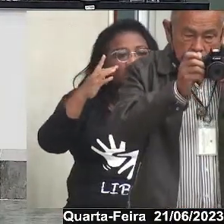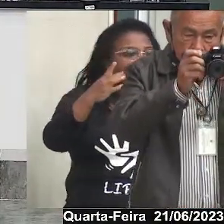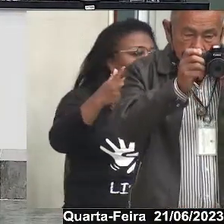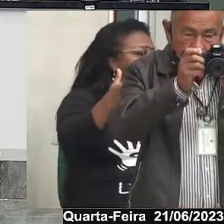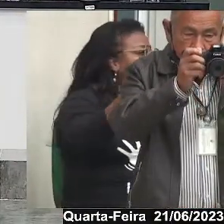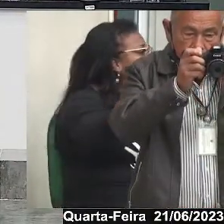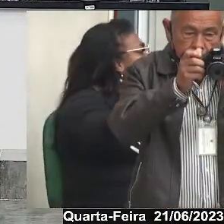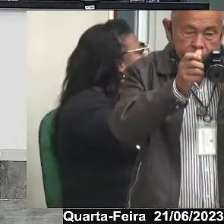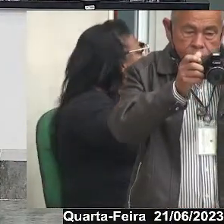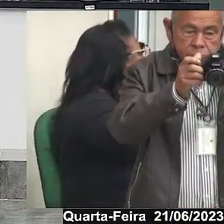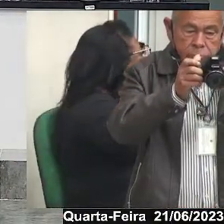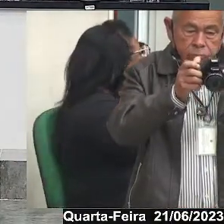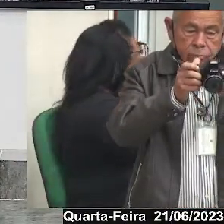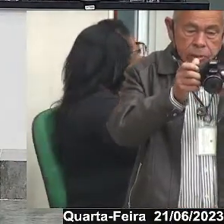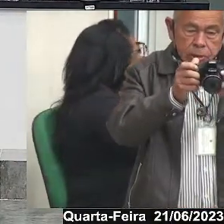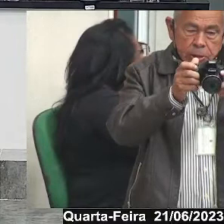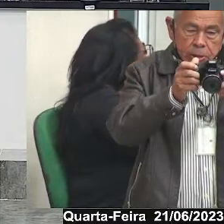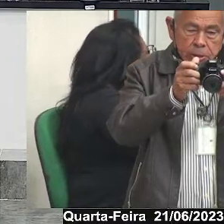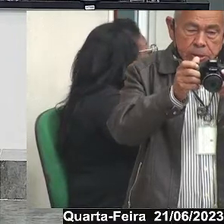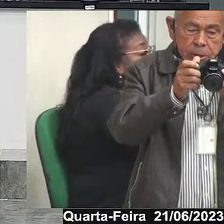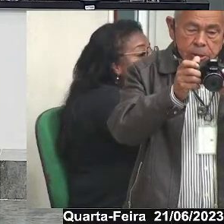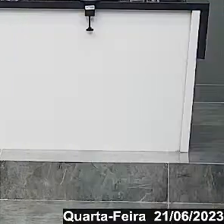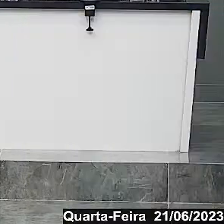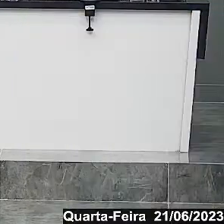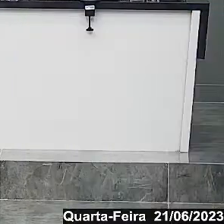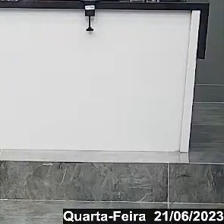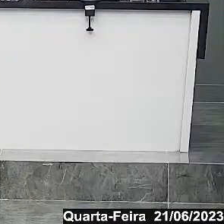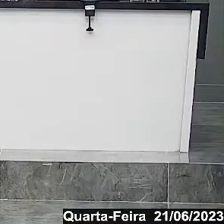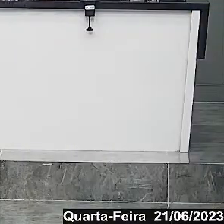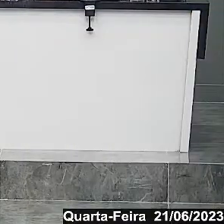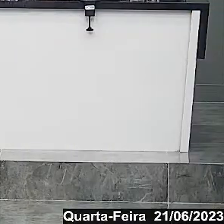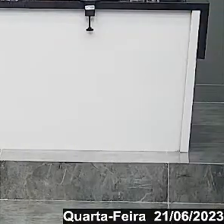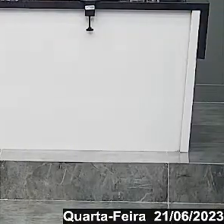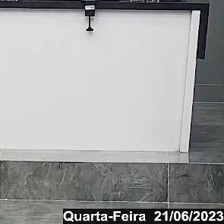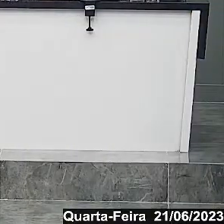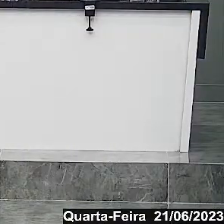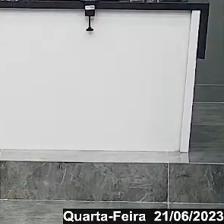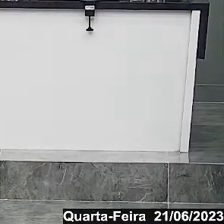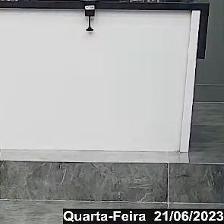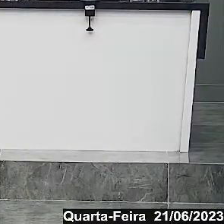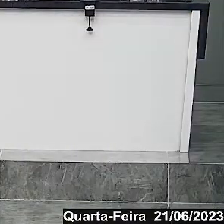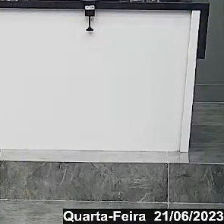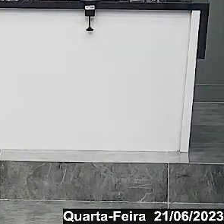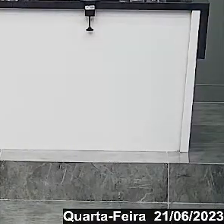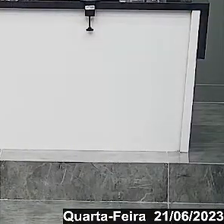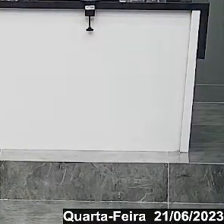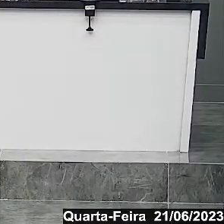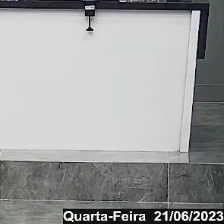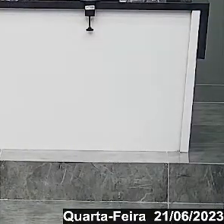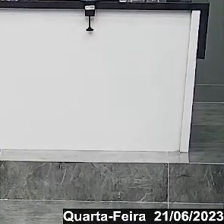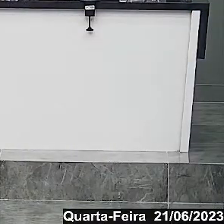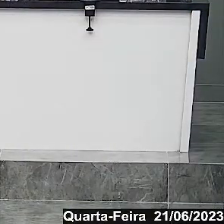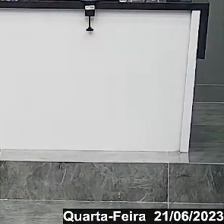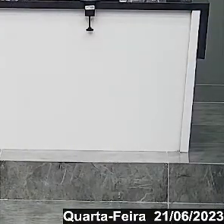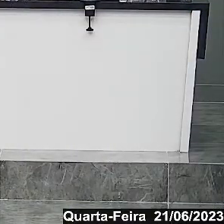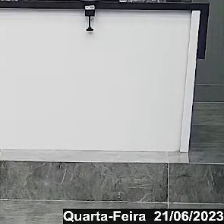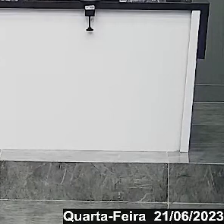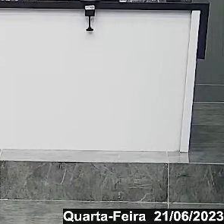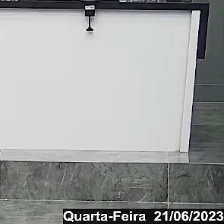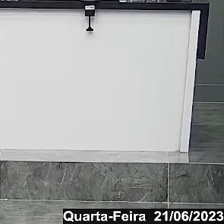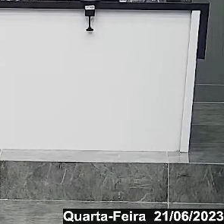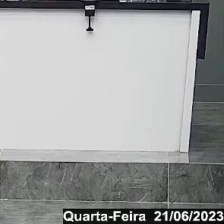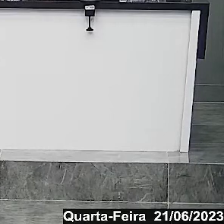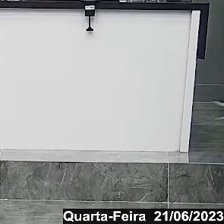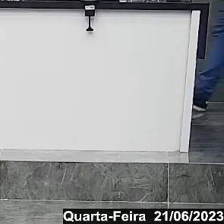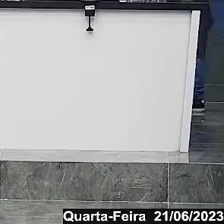momento ao grande expediente. Primeiro inscrito. Vereador Abidan Henrique. Com a palavra, a vereadora Bidan Henrique.